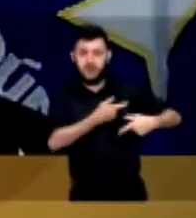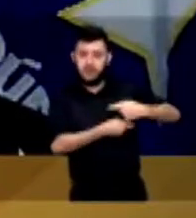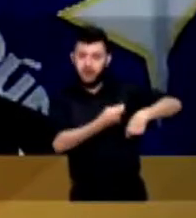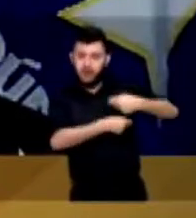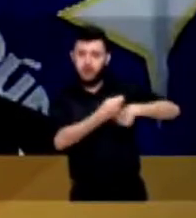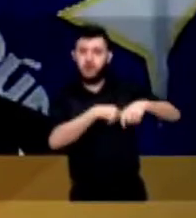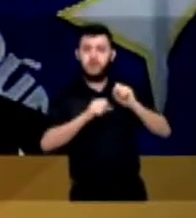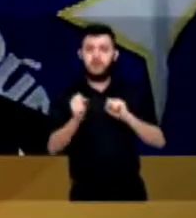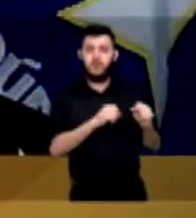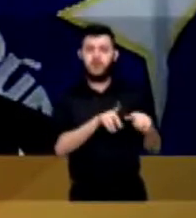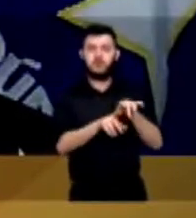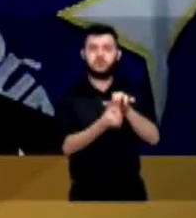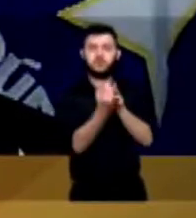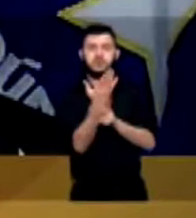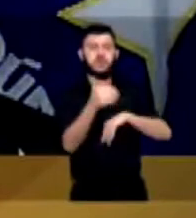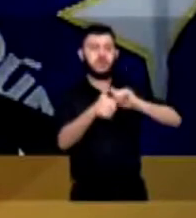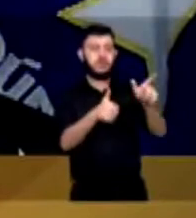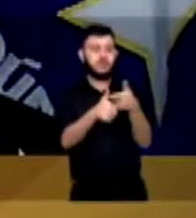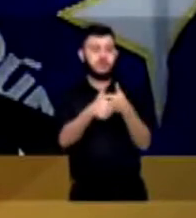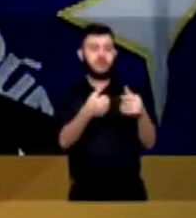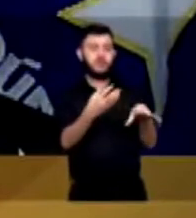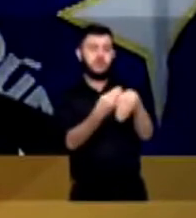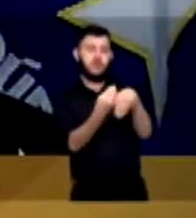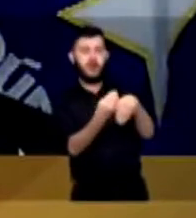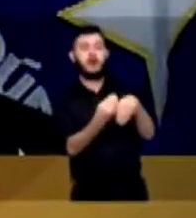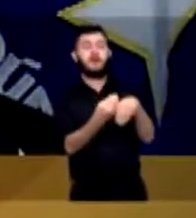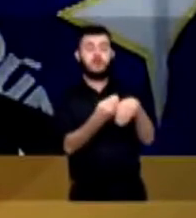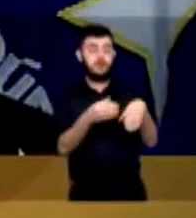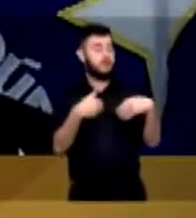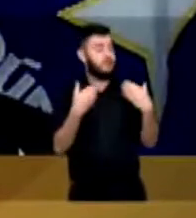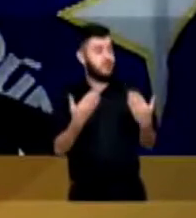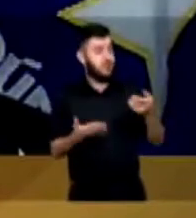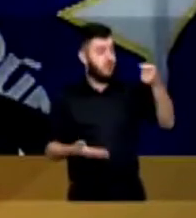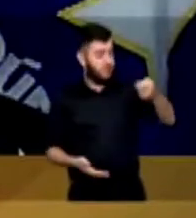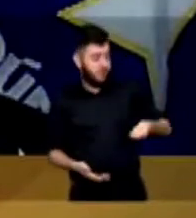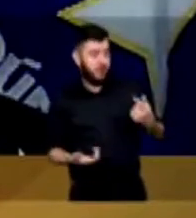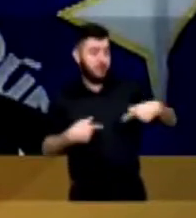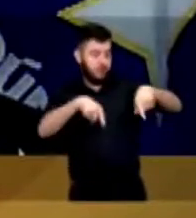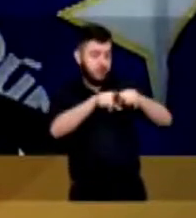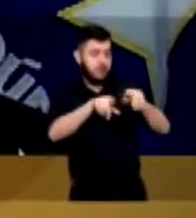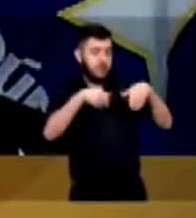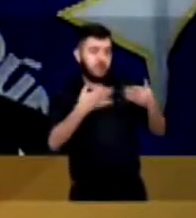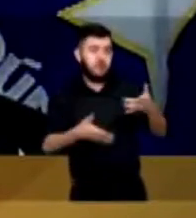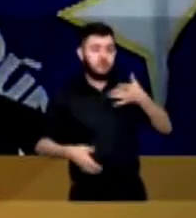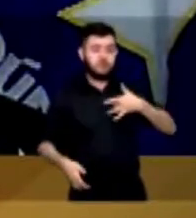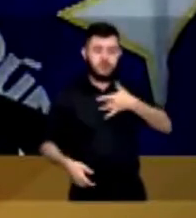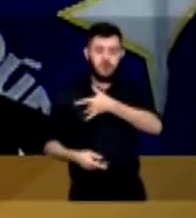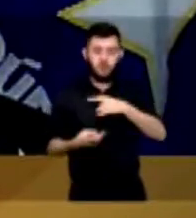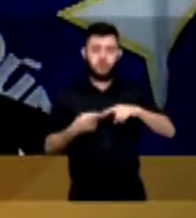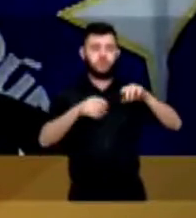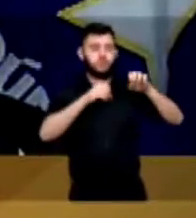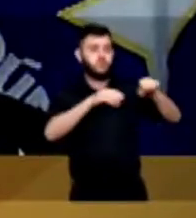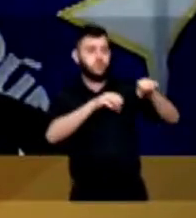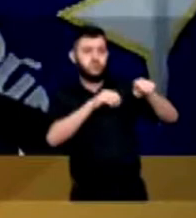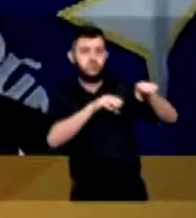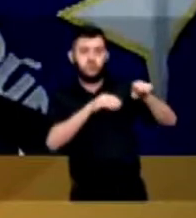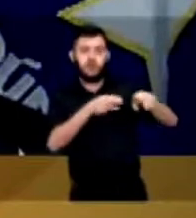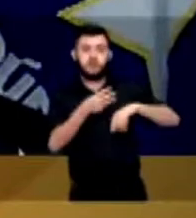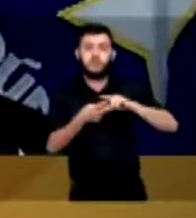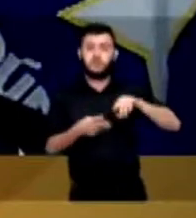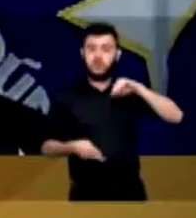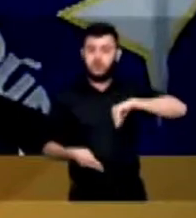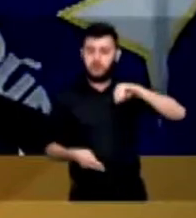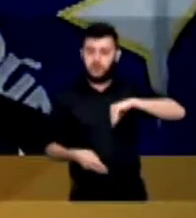dívidas constitucionalmente vinculadas e, portanto, obrigatórias, como saúde, educação, remuneração